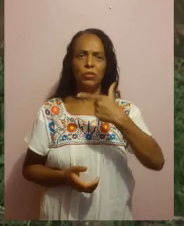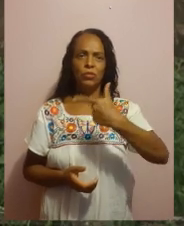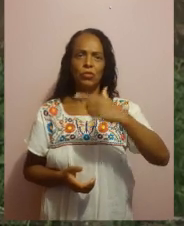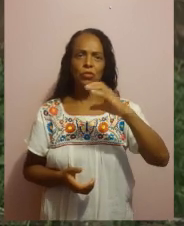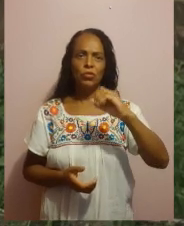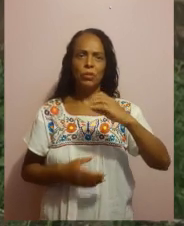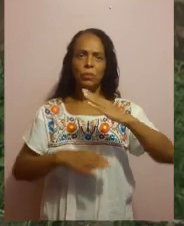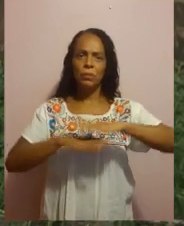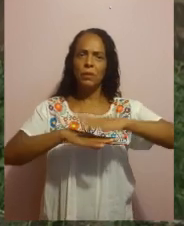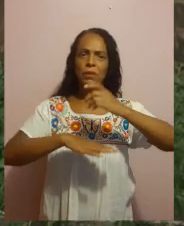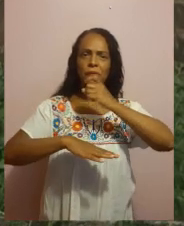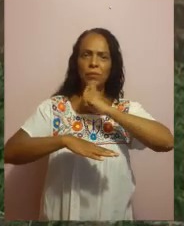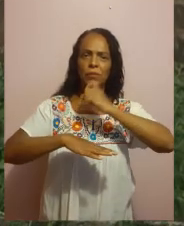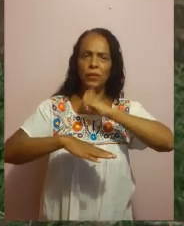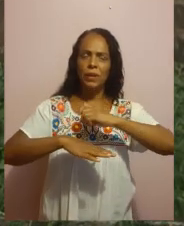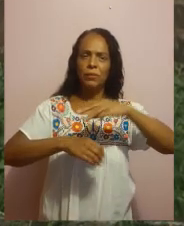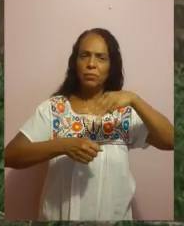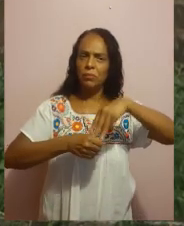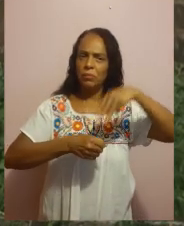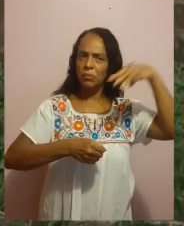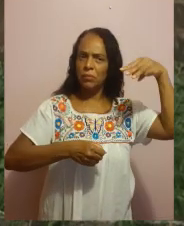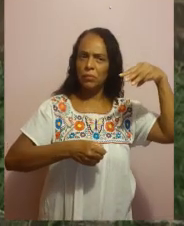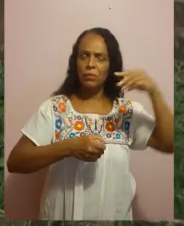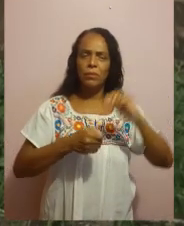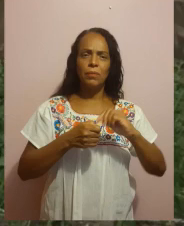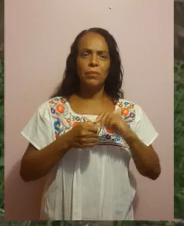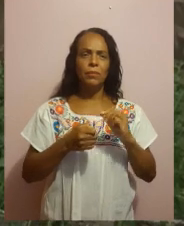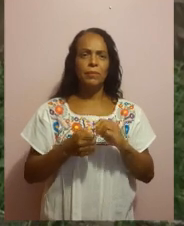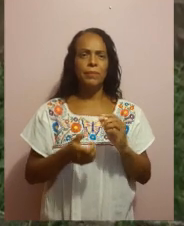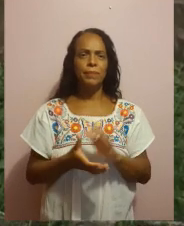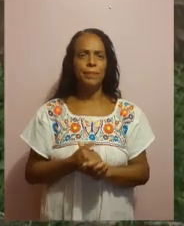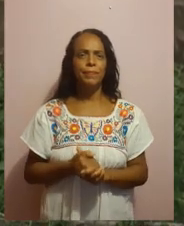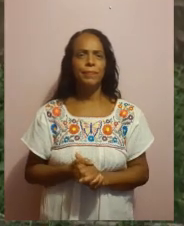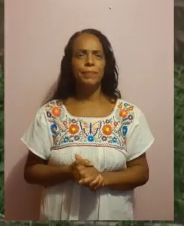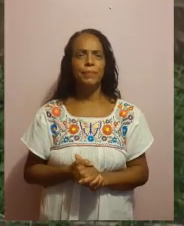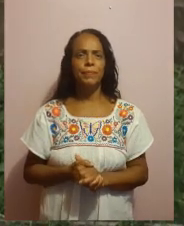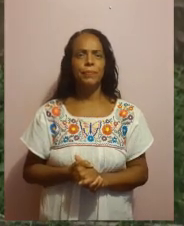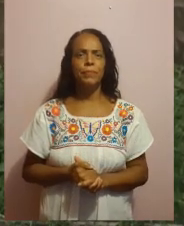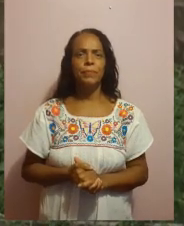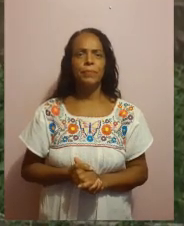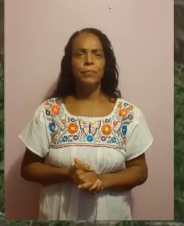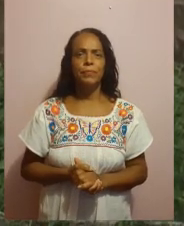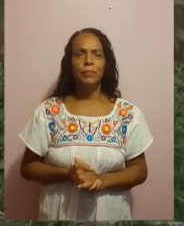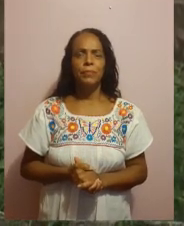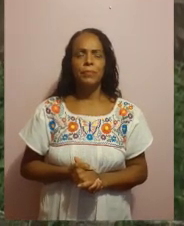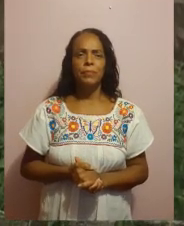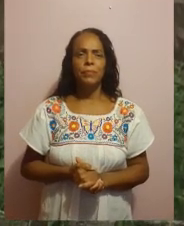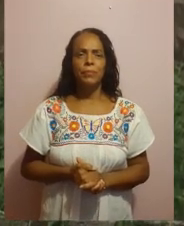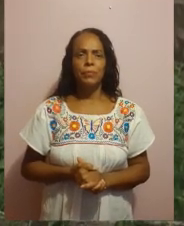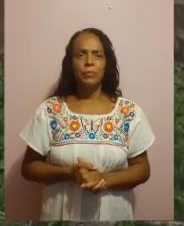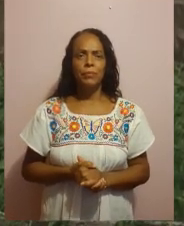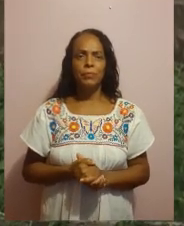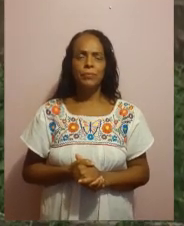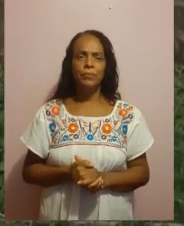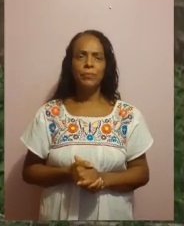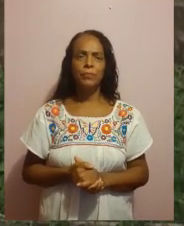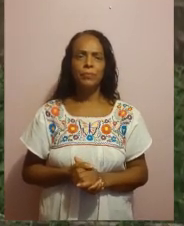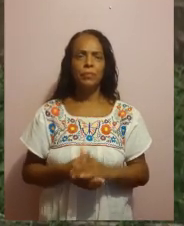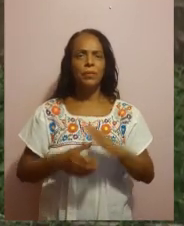ele, exatamente nesse inteirinho em que essas coisas estavam acontecendo, ela